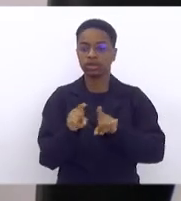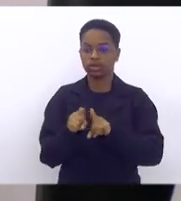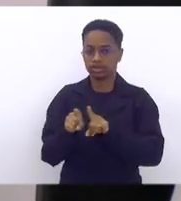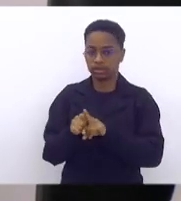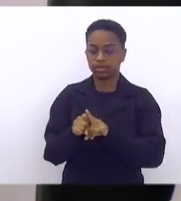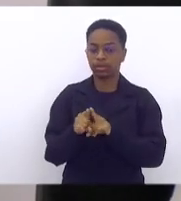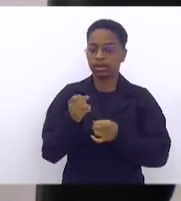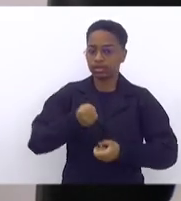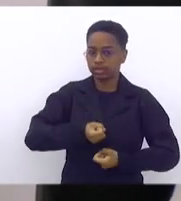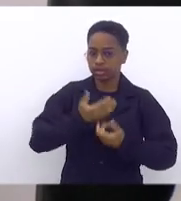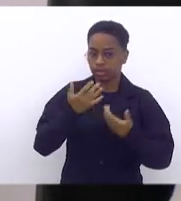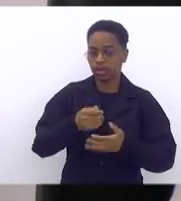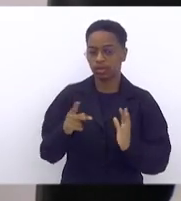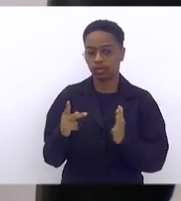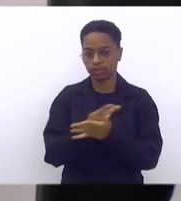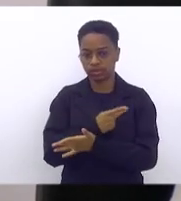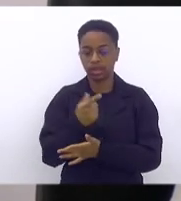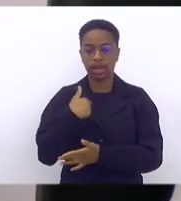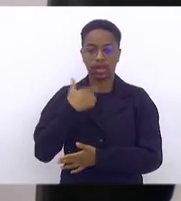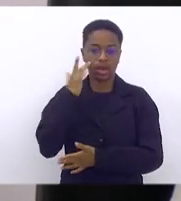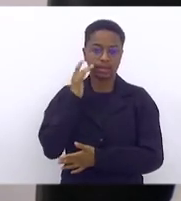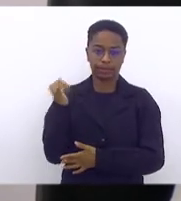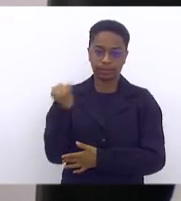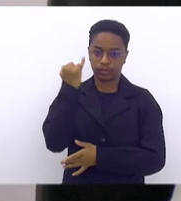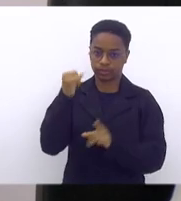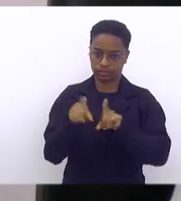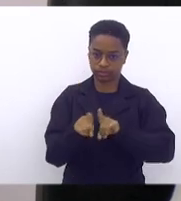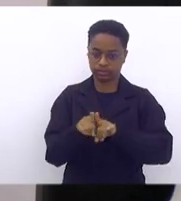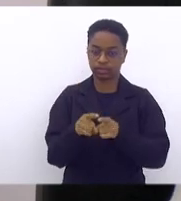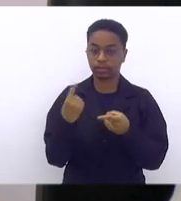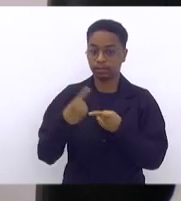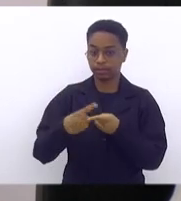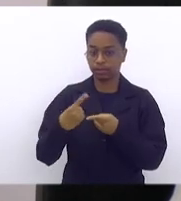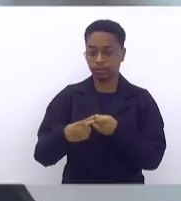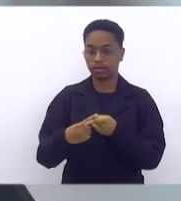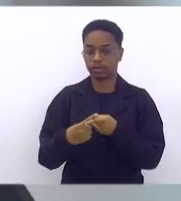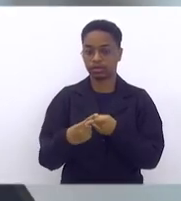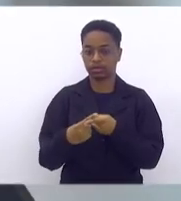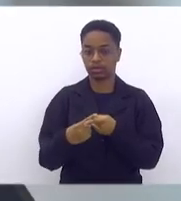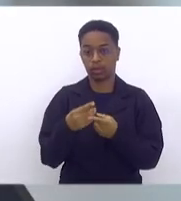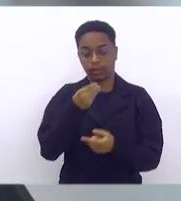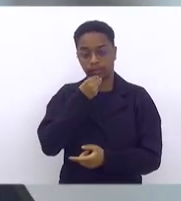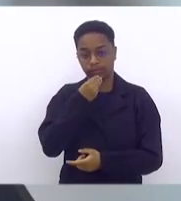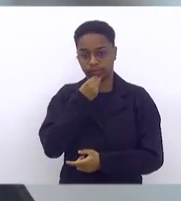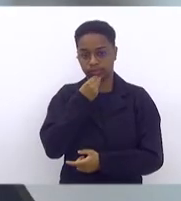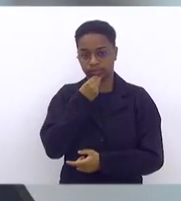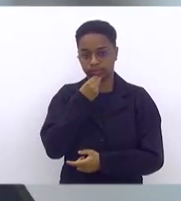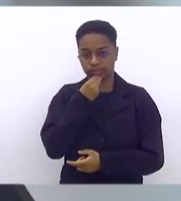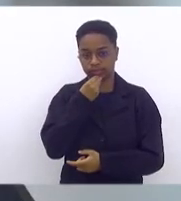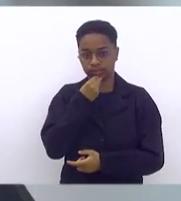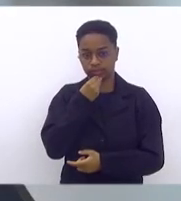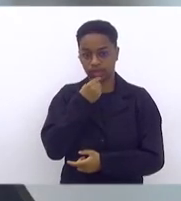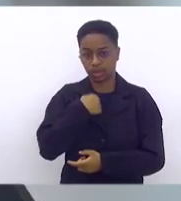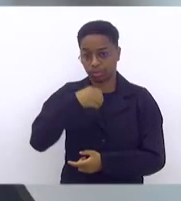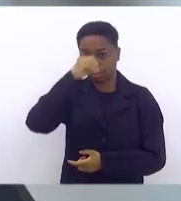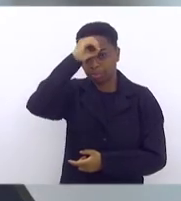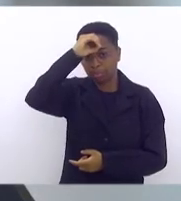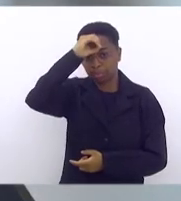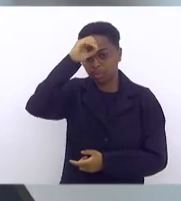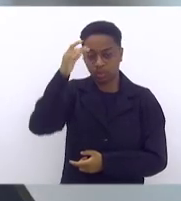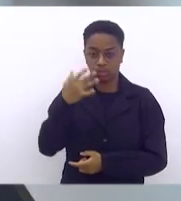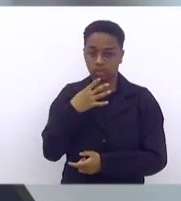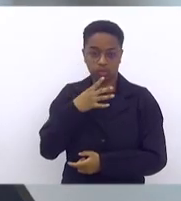em que o depoimento ocorreu. Isso é importante também, porque é óbvio, eu sou uma ignorante